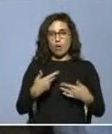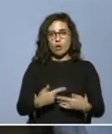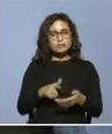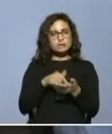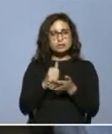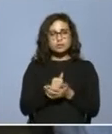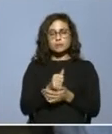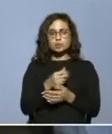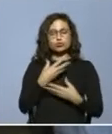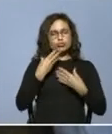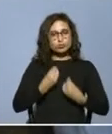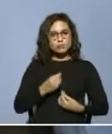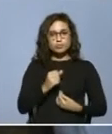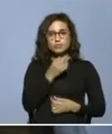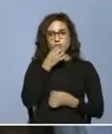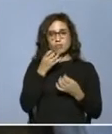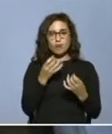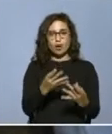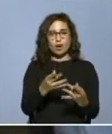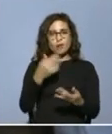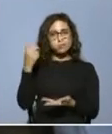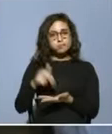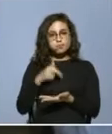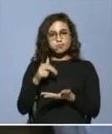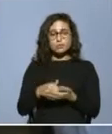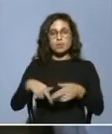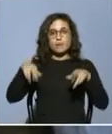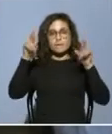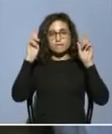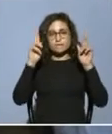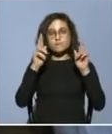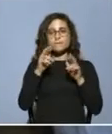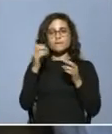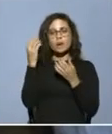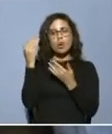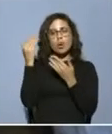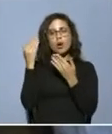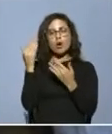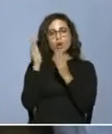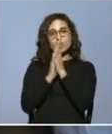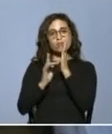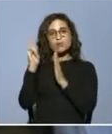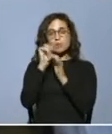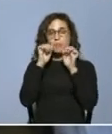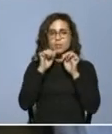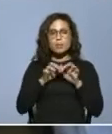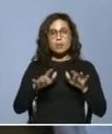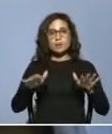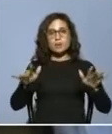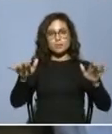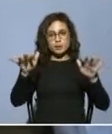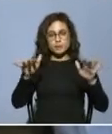piedade, aguardando a ditosa esperança e a manifestação da glória do nosso grande Deus e Salvador, Jesus